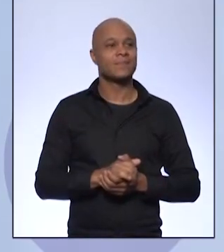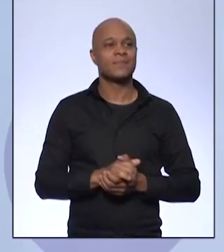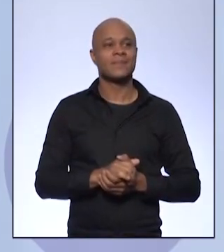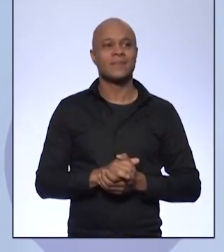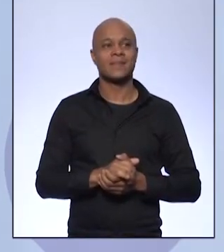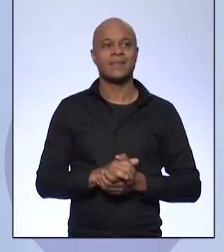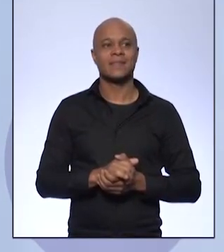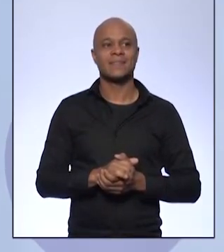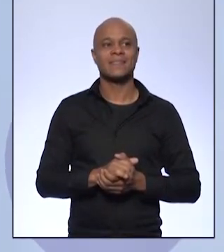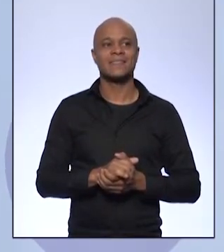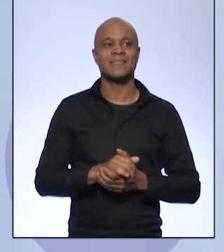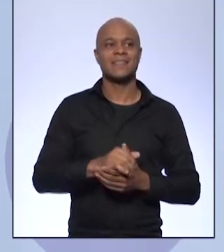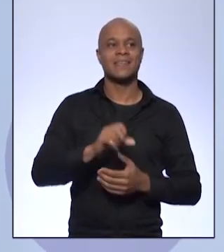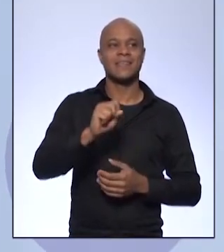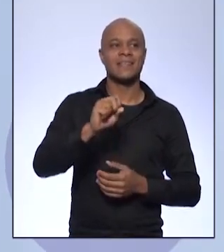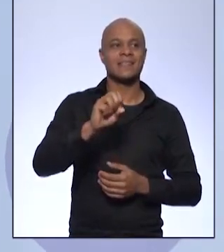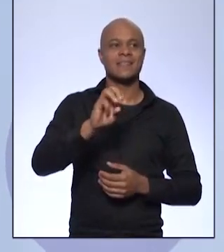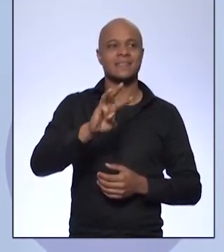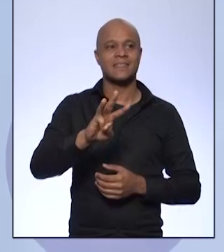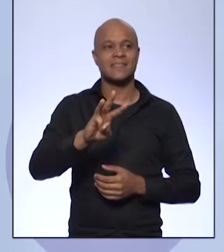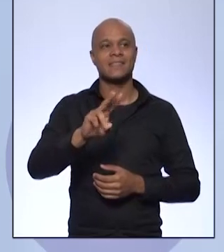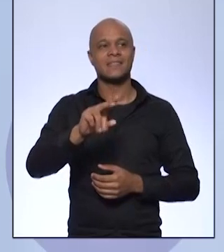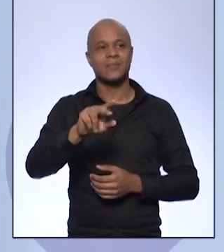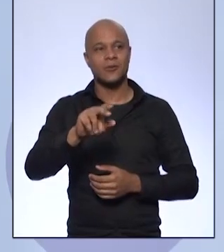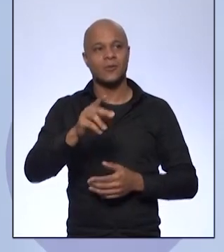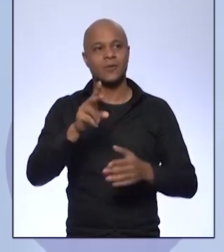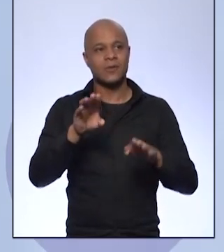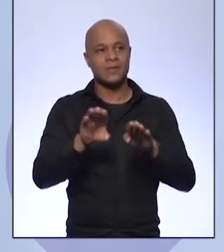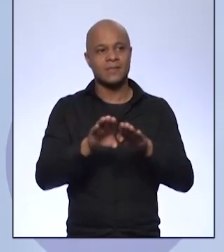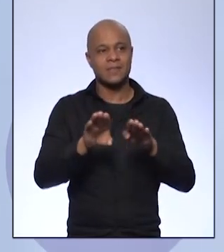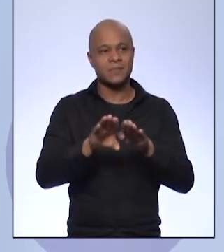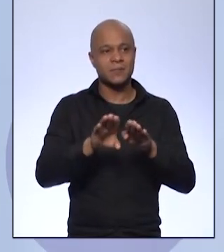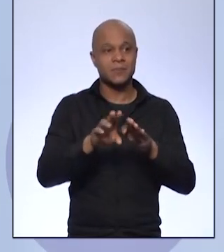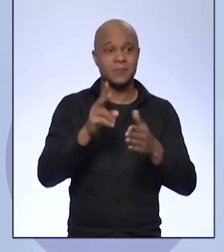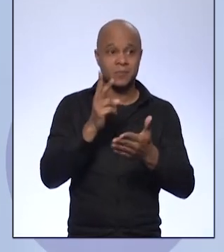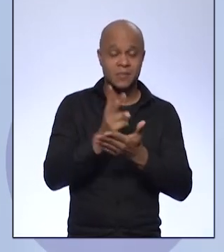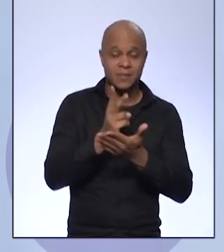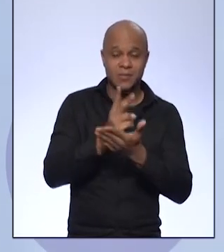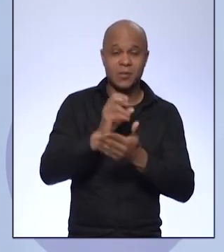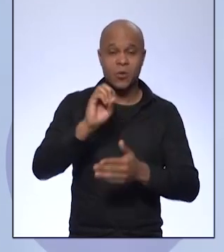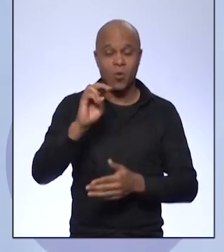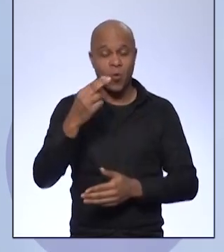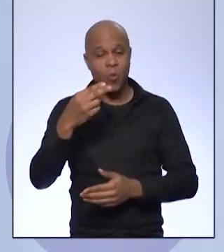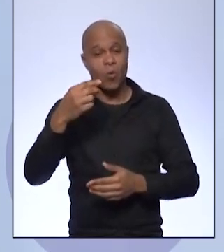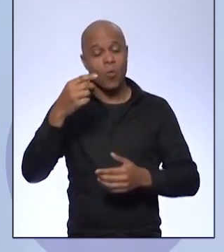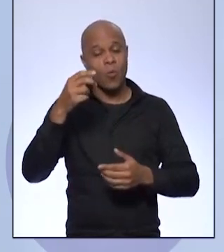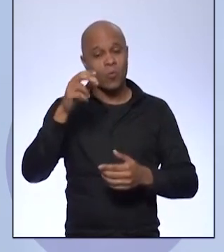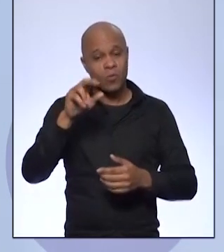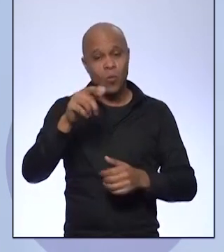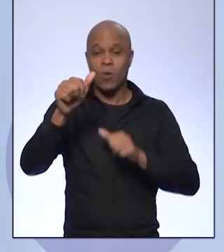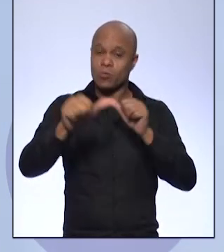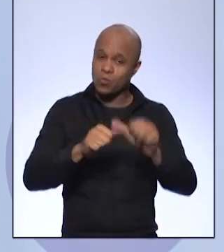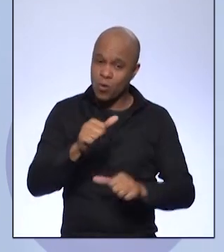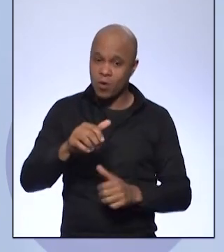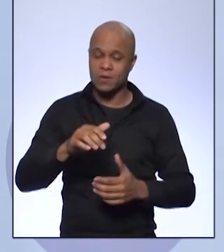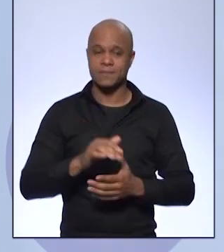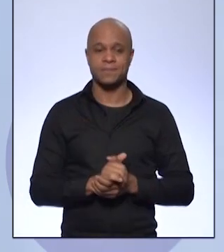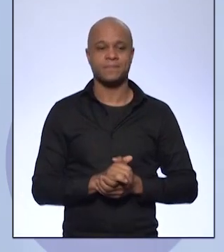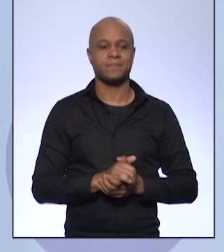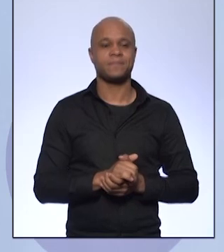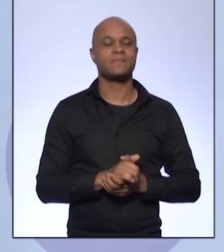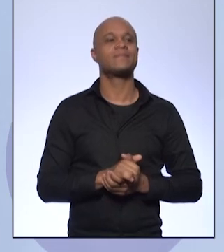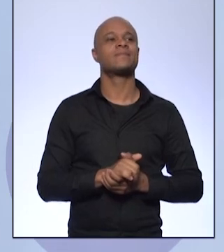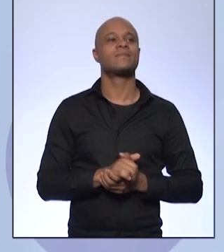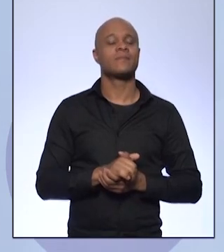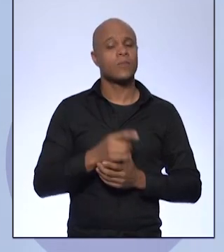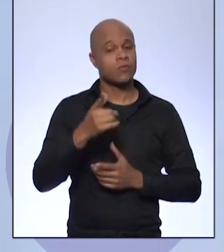do S3 ou faço joguinho de sinal. Mantenho o sinal do P ou faço joguinho de sinal, como